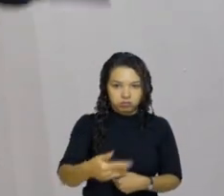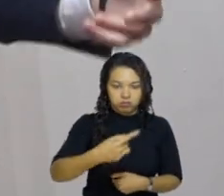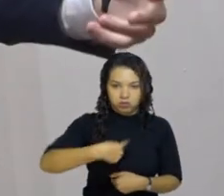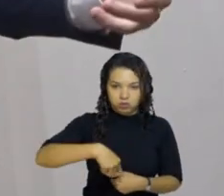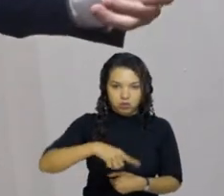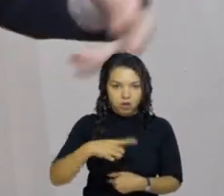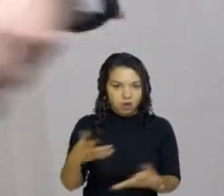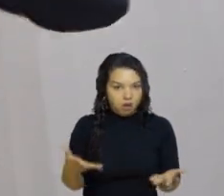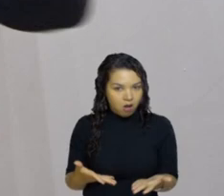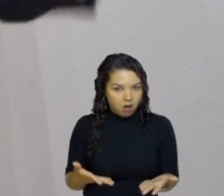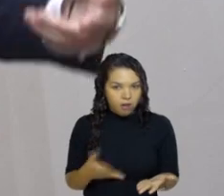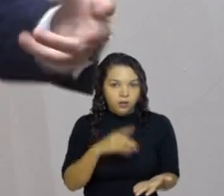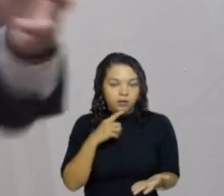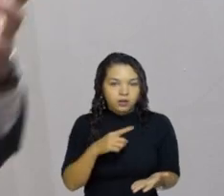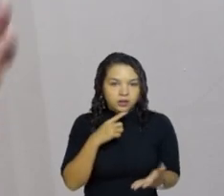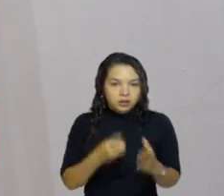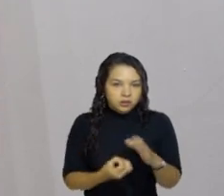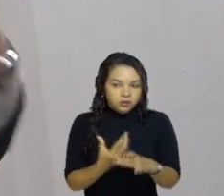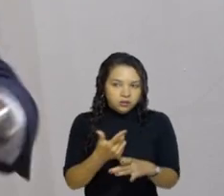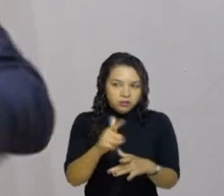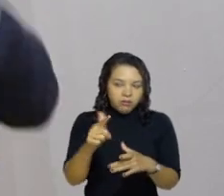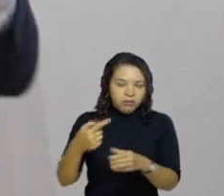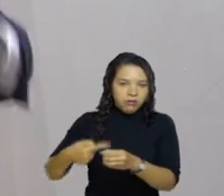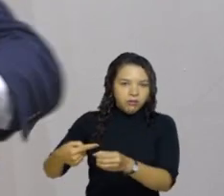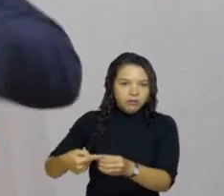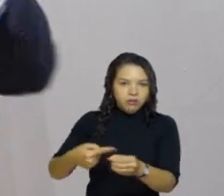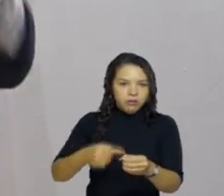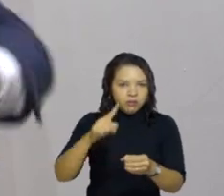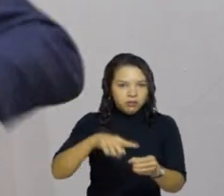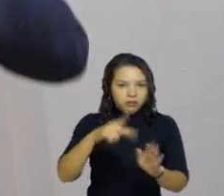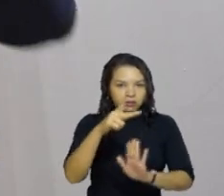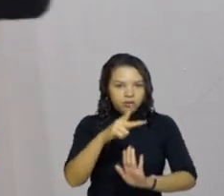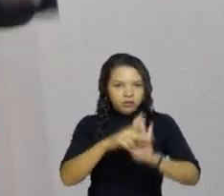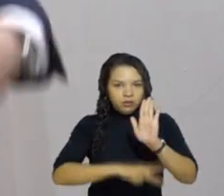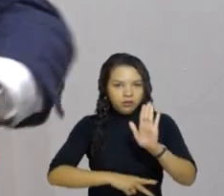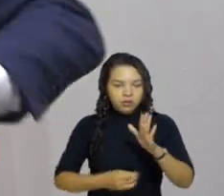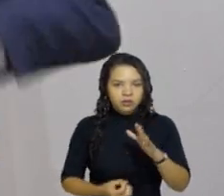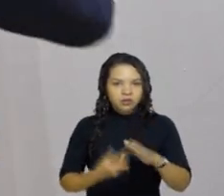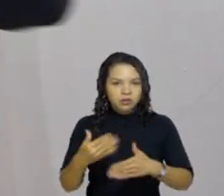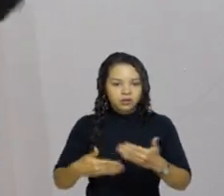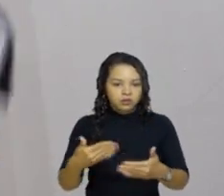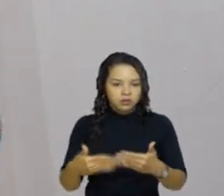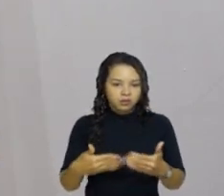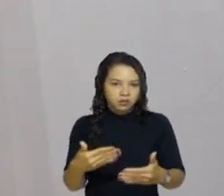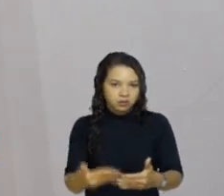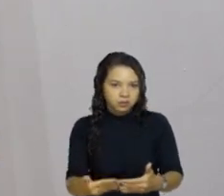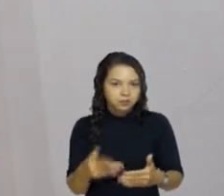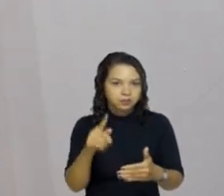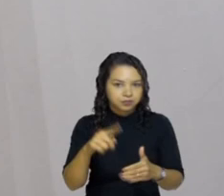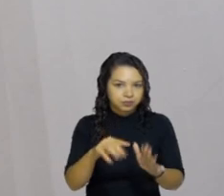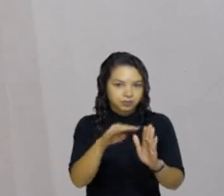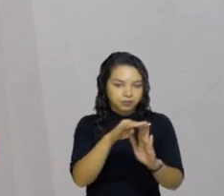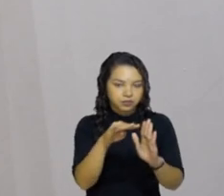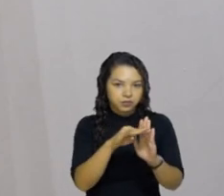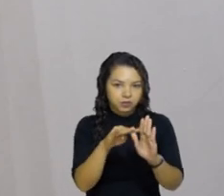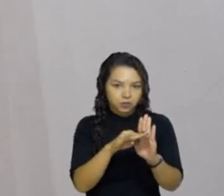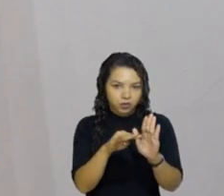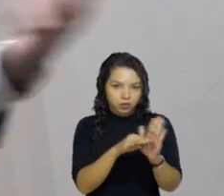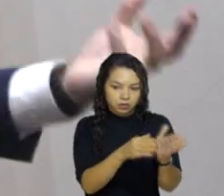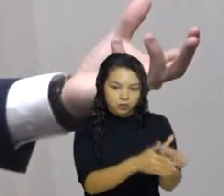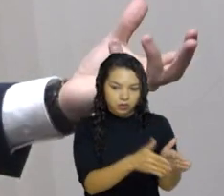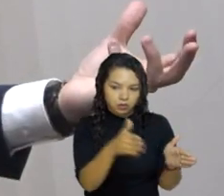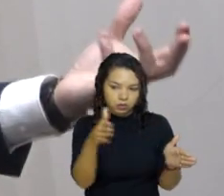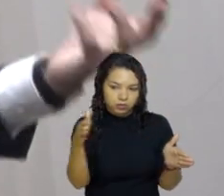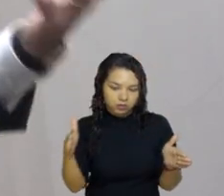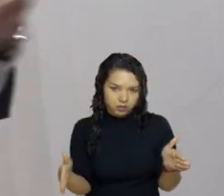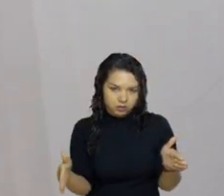enquanto, criar nas outras cidades, mas são projetos que vêm sendo desenvolvidos e é um programa de longo prazo.